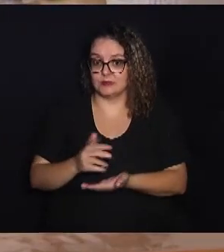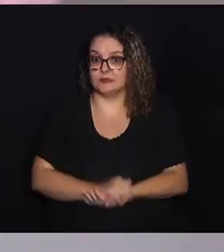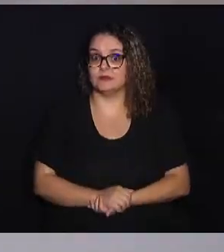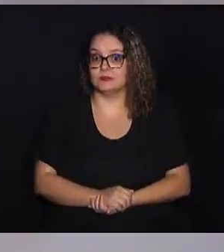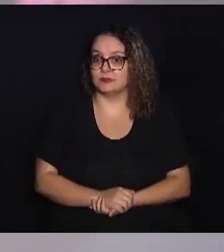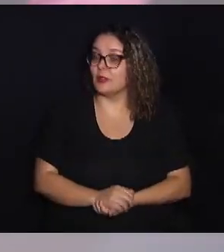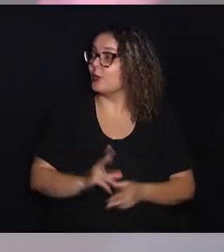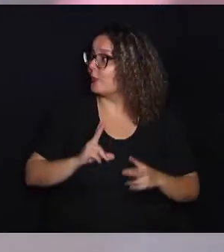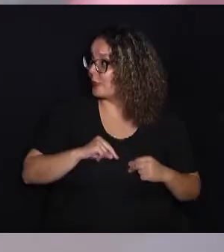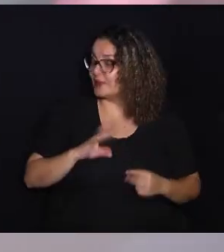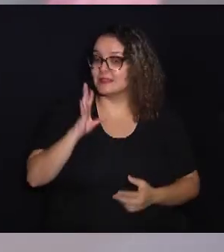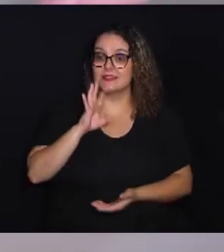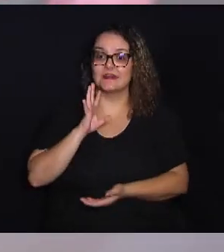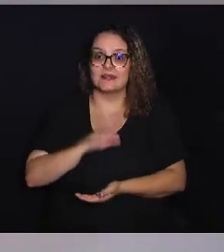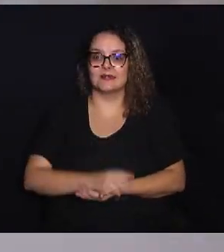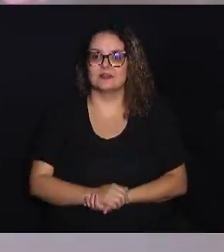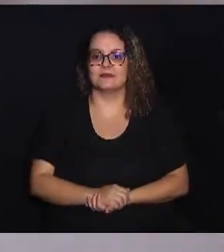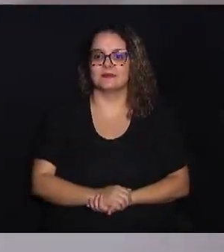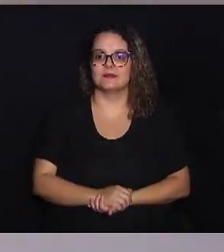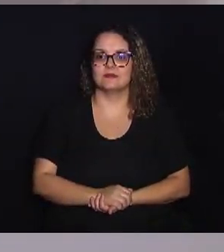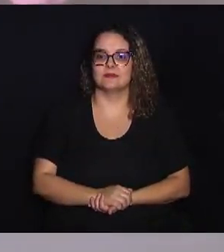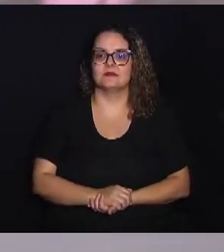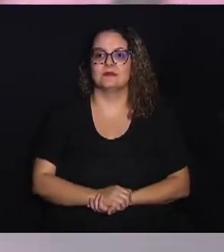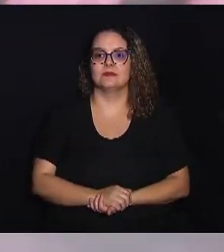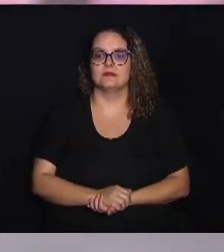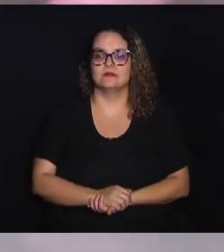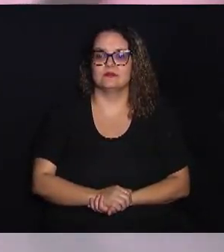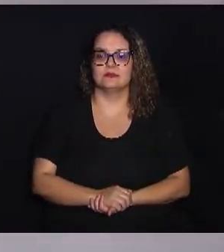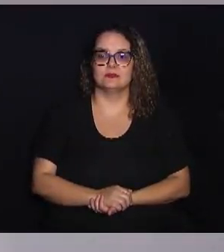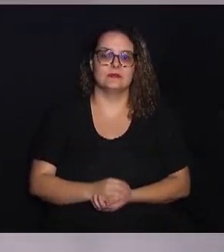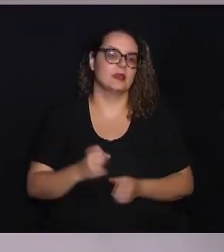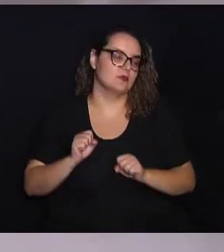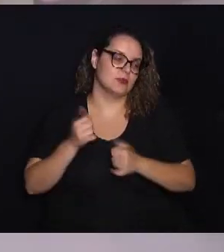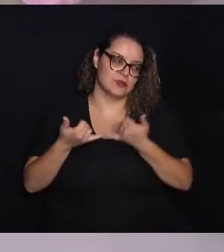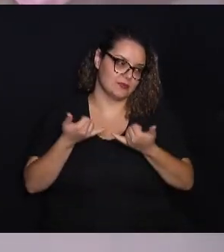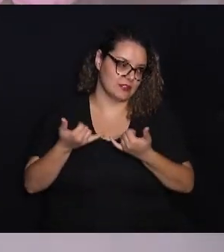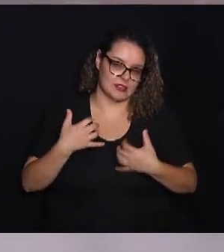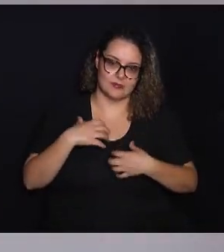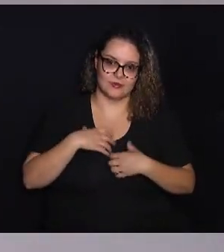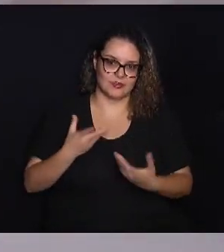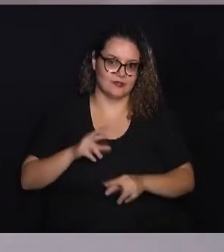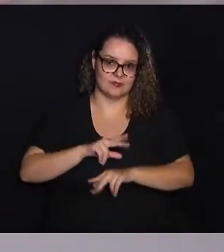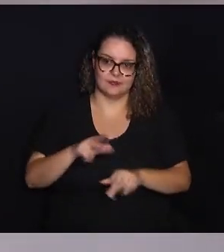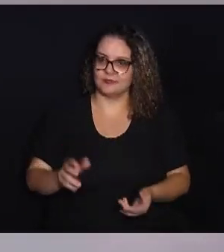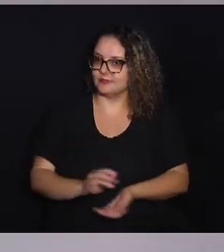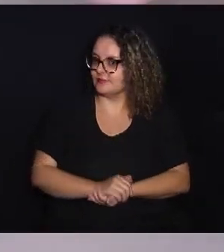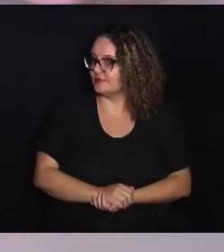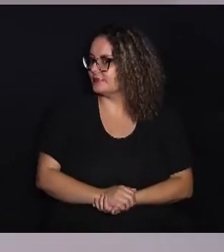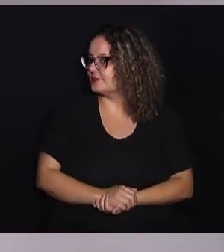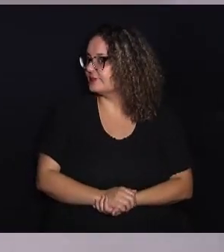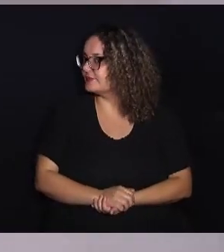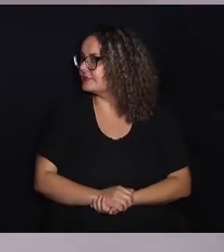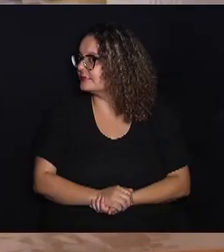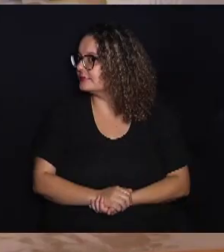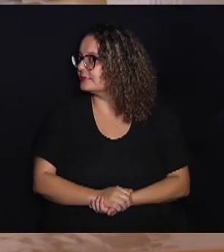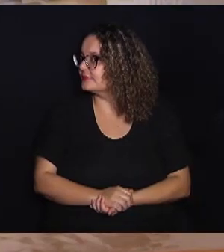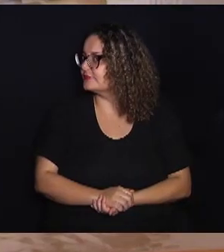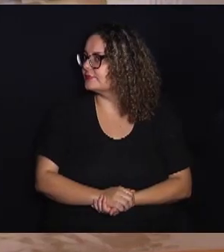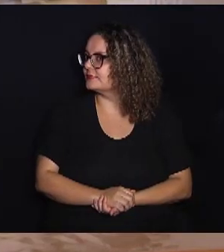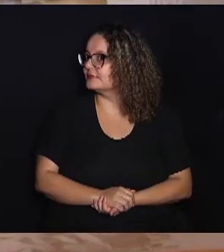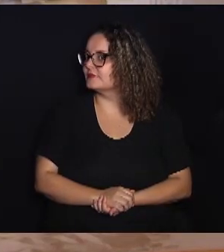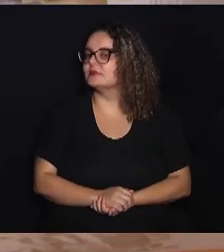mão e depois voltar para o processo. E aqui eu já tinha separado também 2